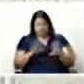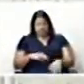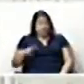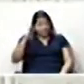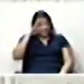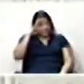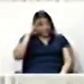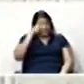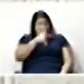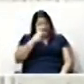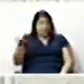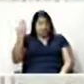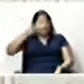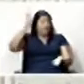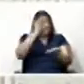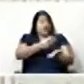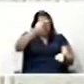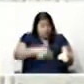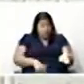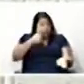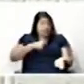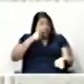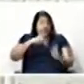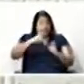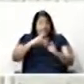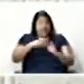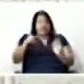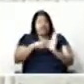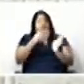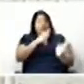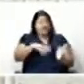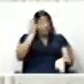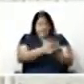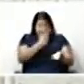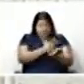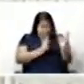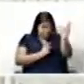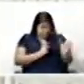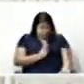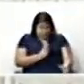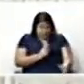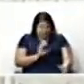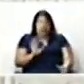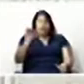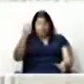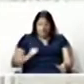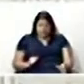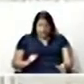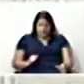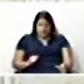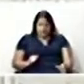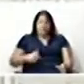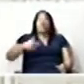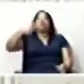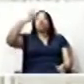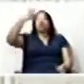Terça-feira passada, essa mesma médica pediatra, essa mesma senhora, ela sofreu o